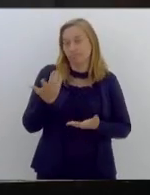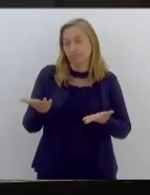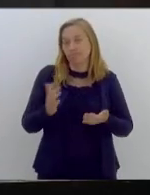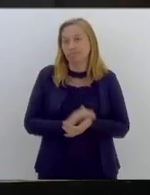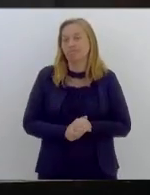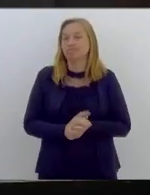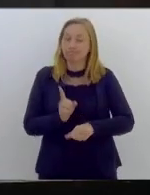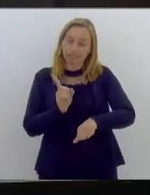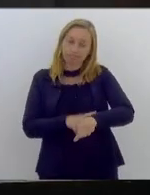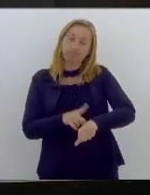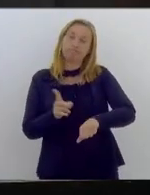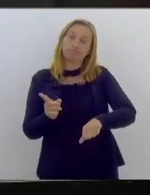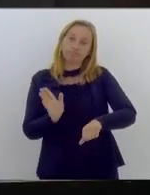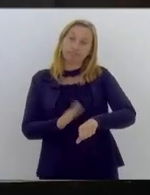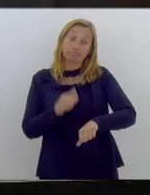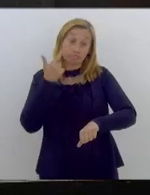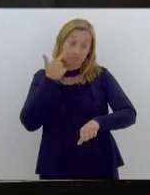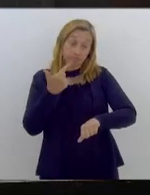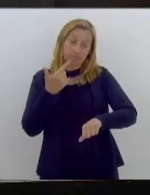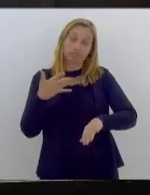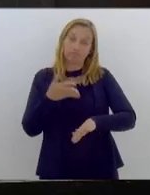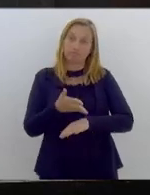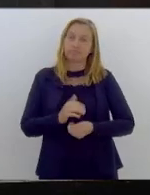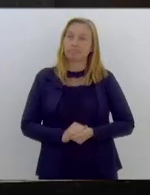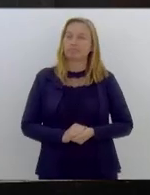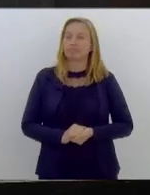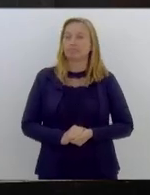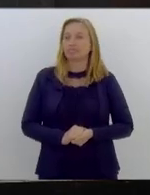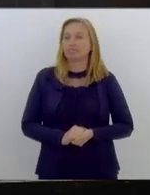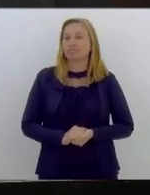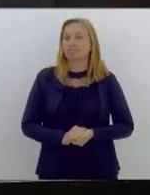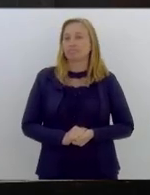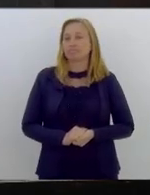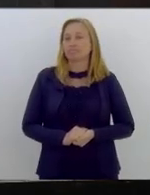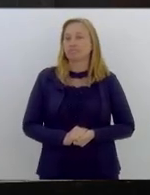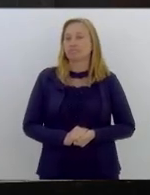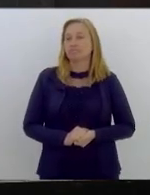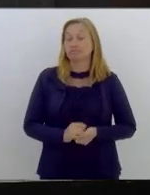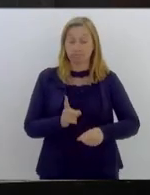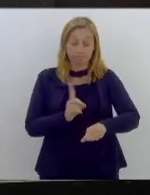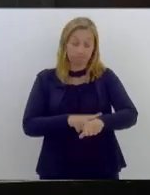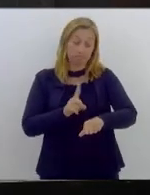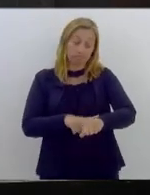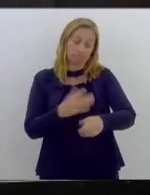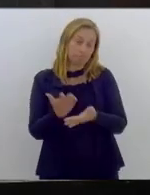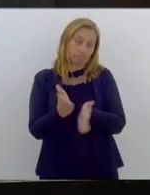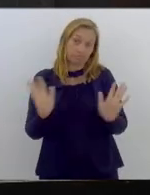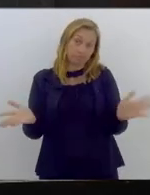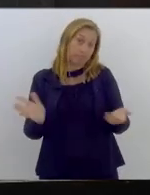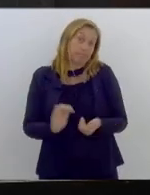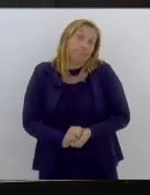mais um tempo para ver se isso chega. O tempo está acabando, porque a rigor,